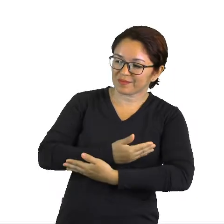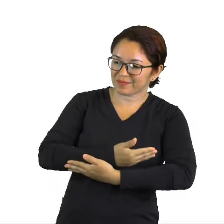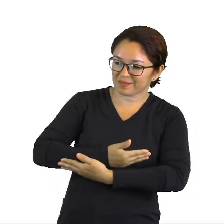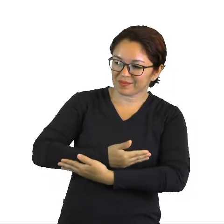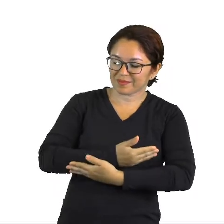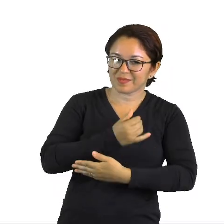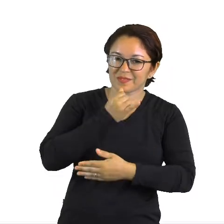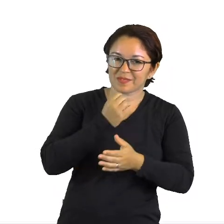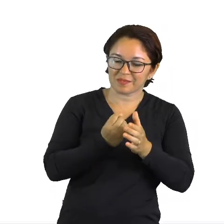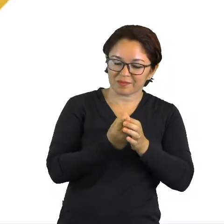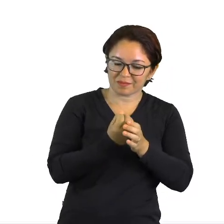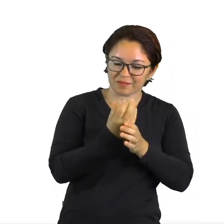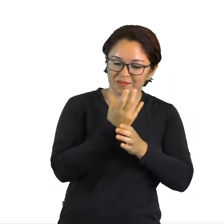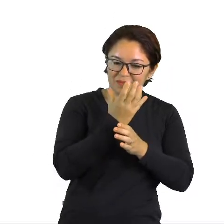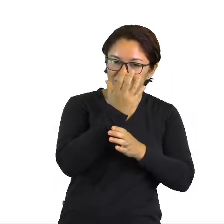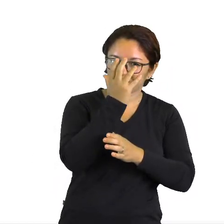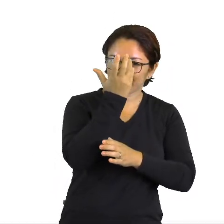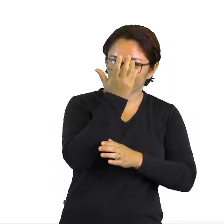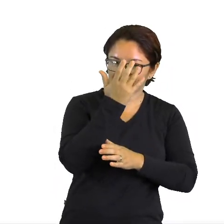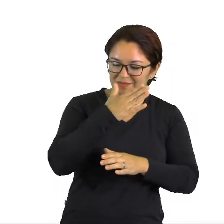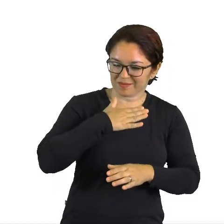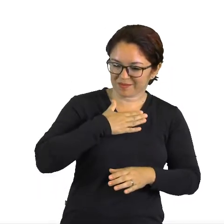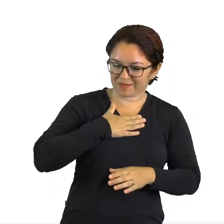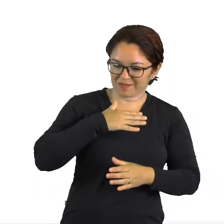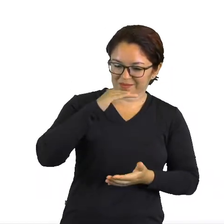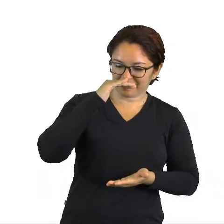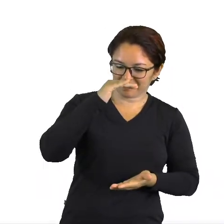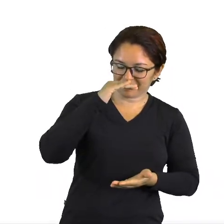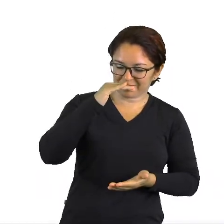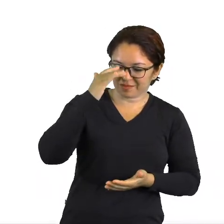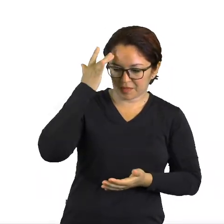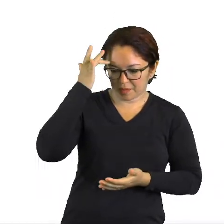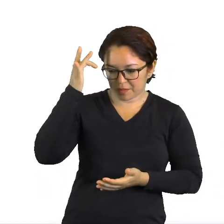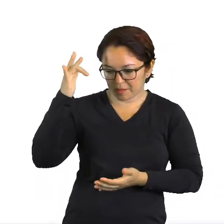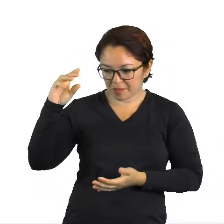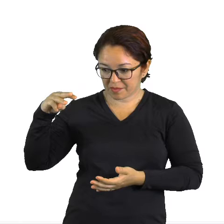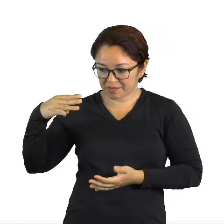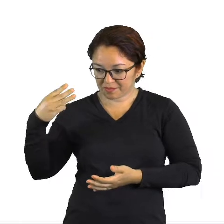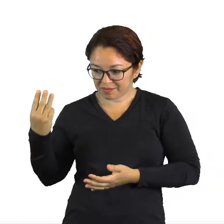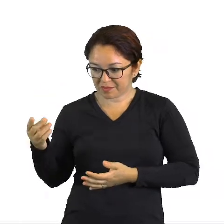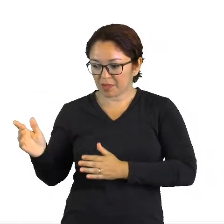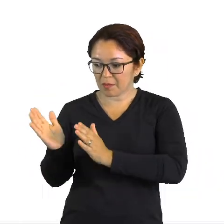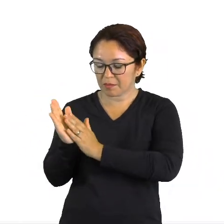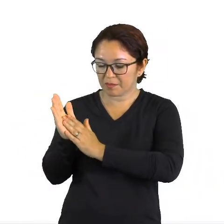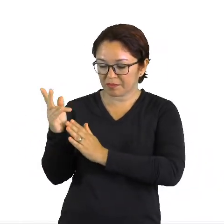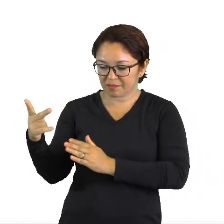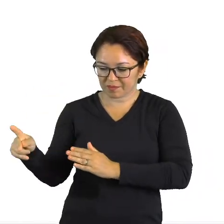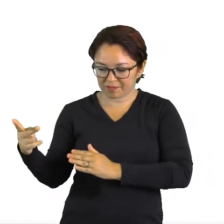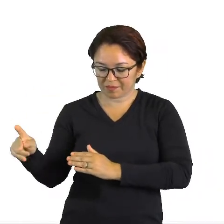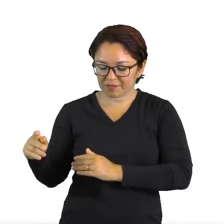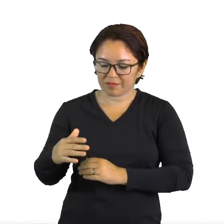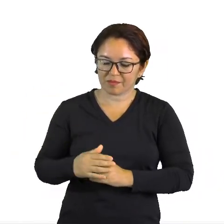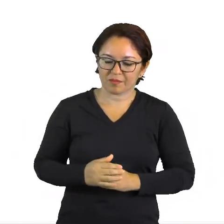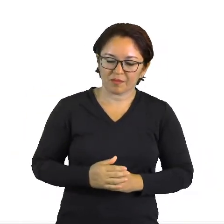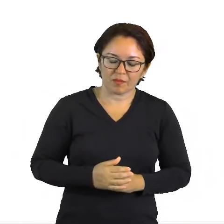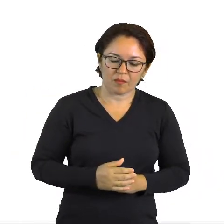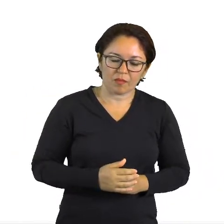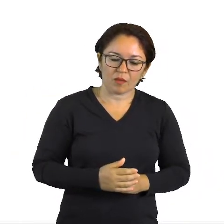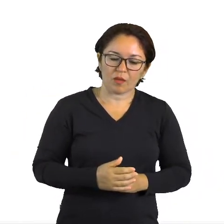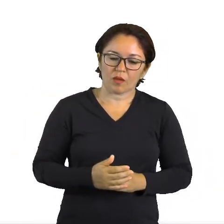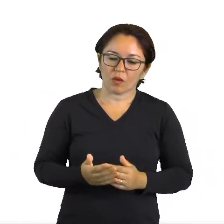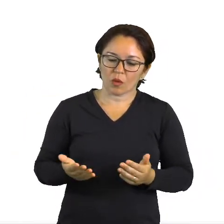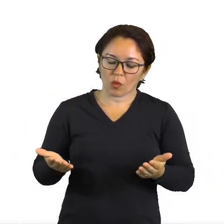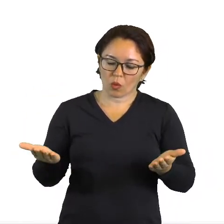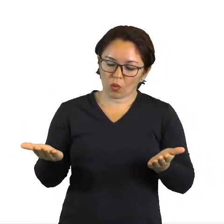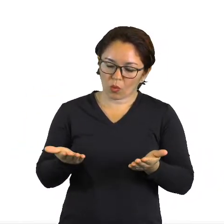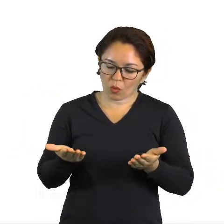minha pitangueira. Querido diário, esta vai ser a última coisa que vou poder contar